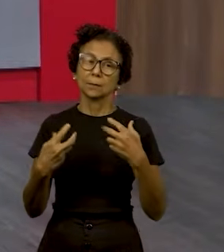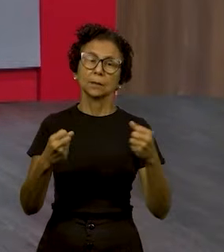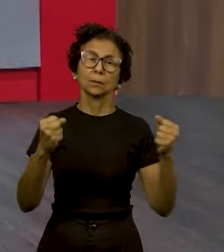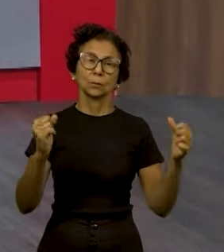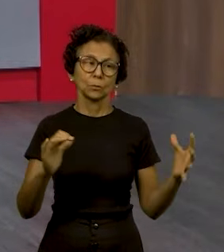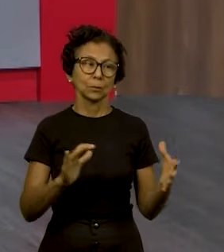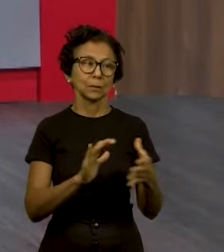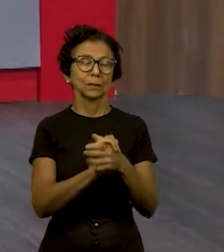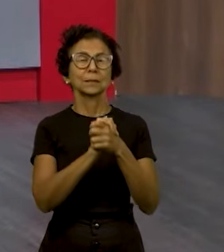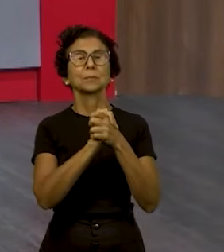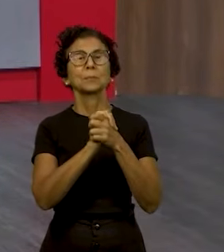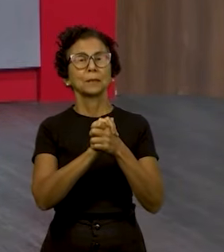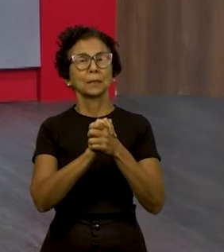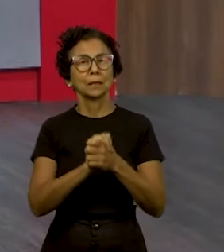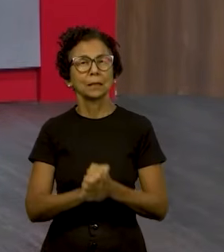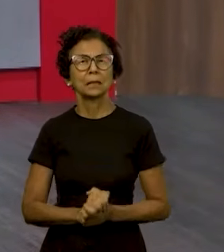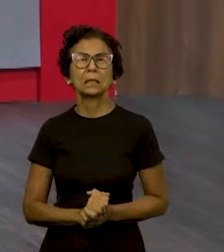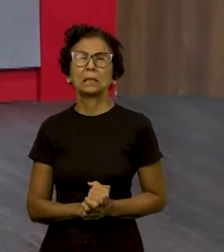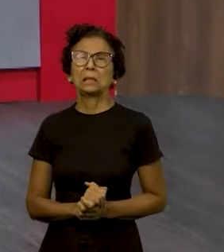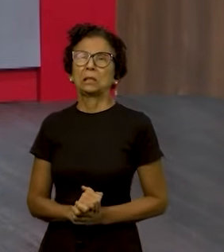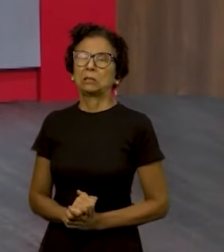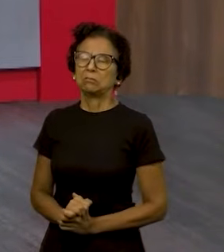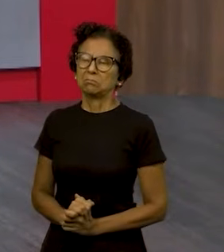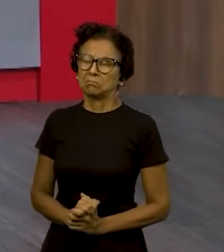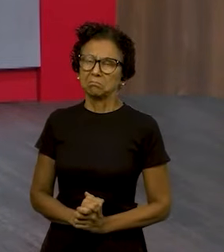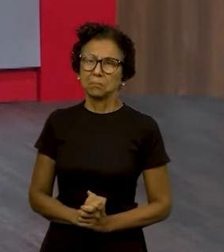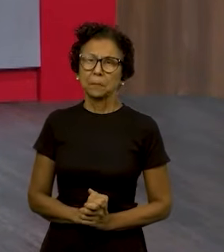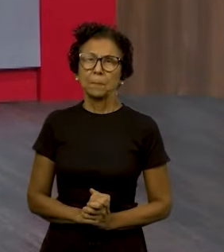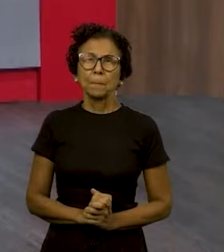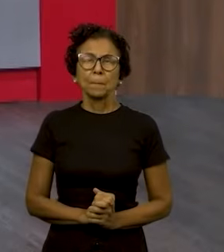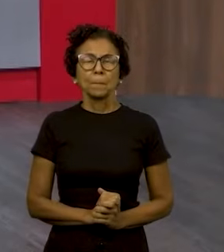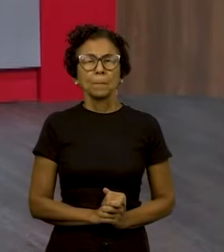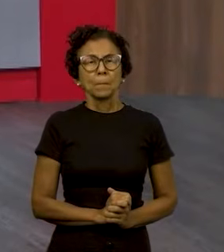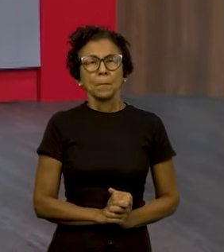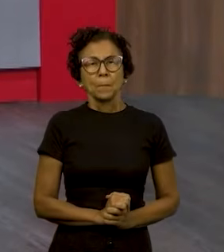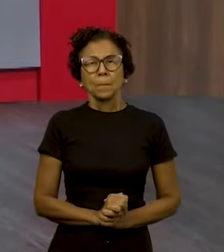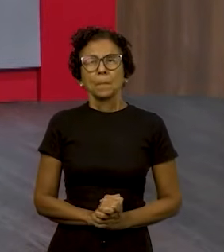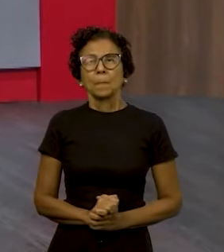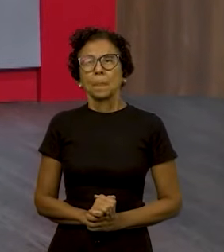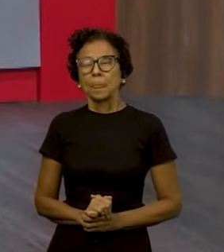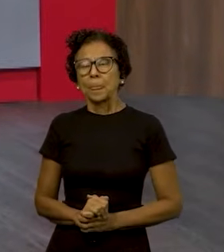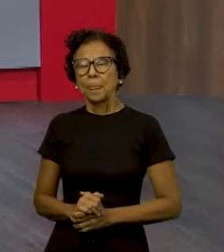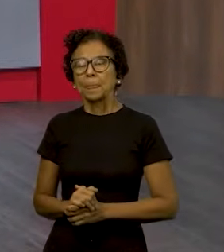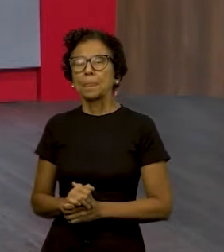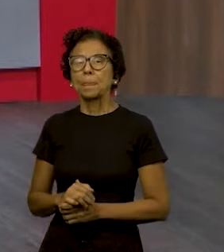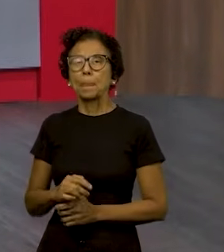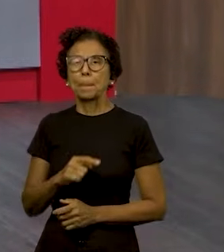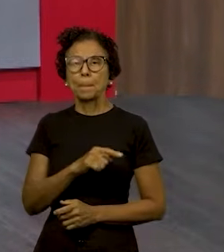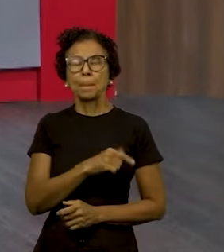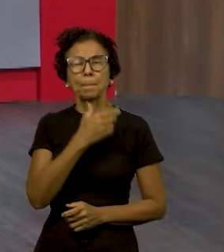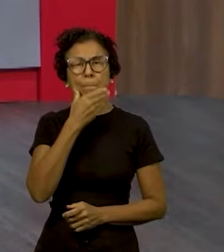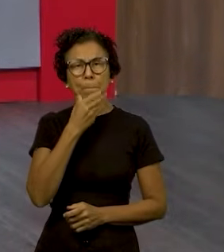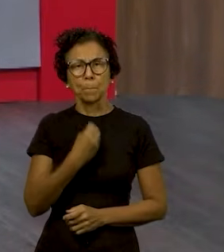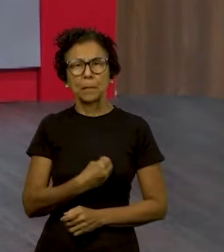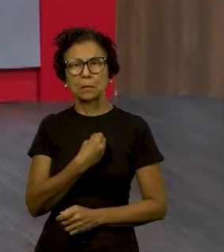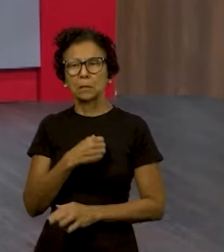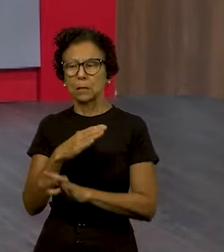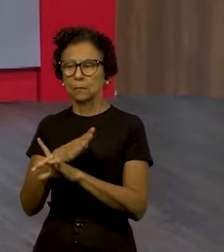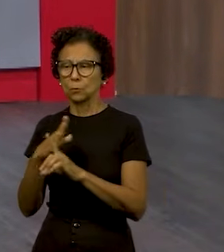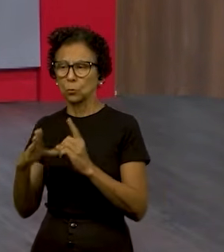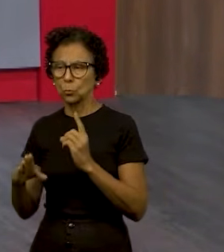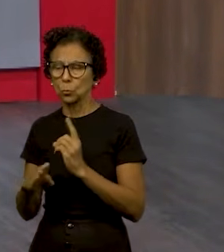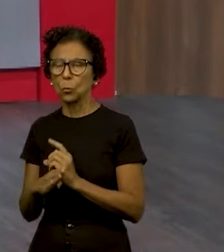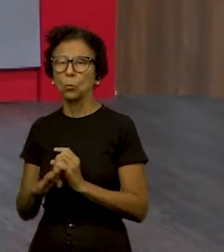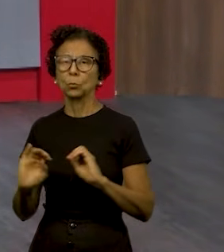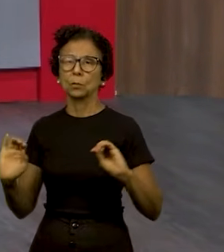esse casamento e ele então fazia os cultos, ali ele participava das